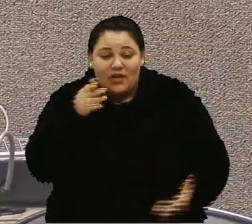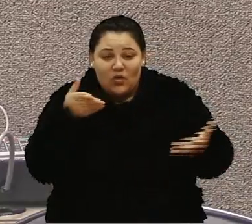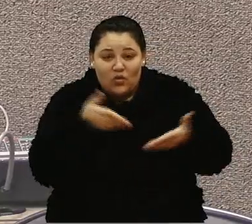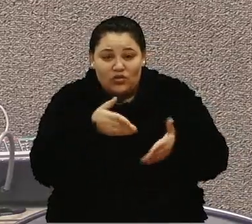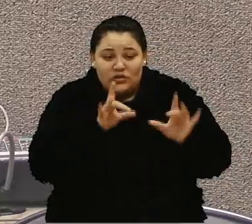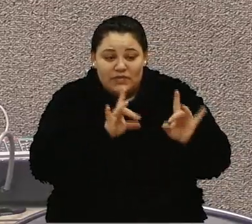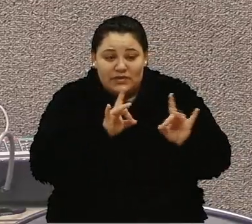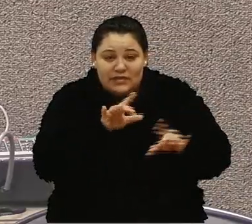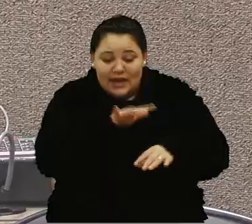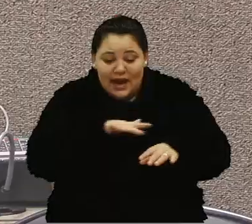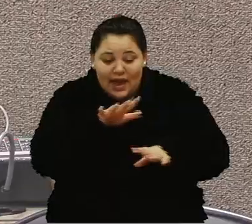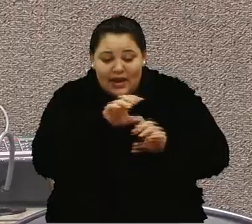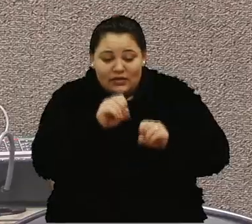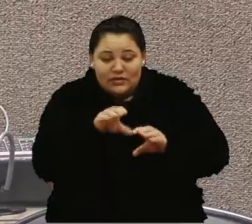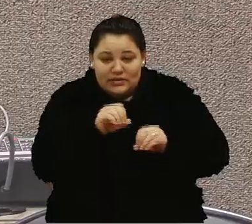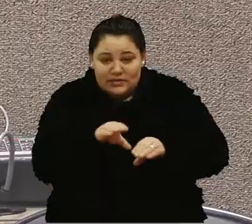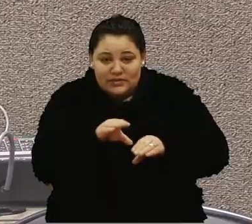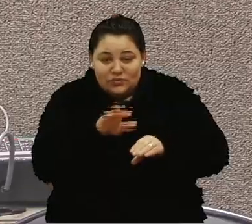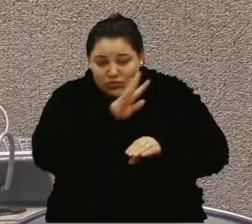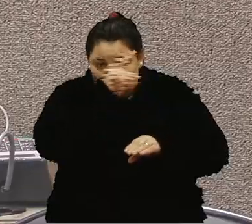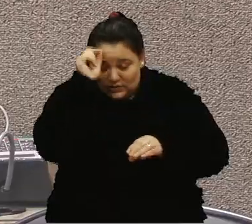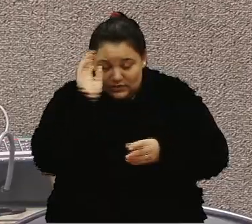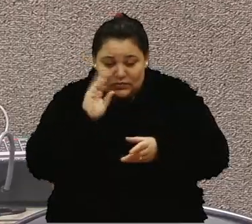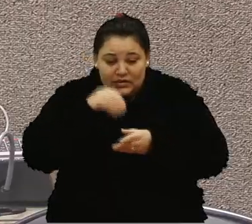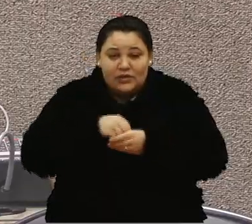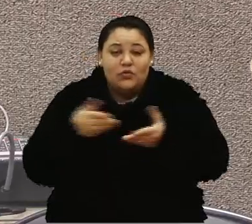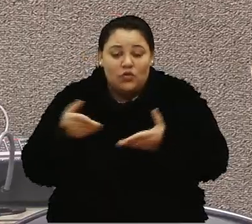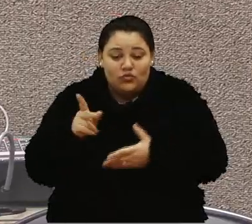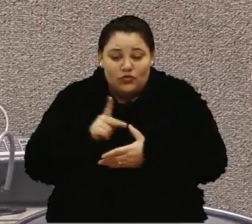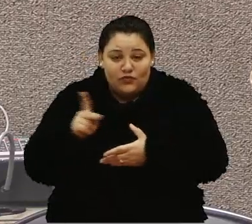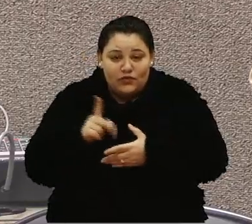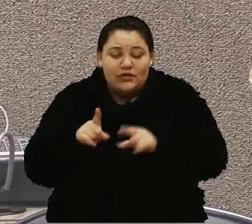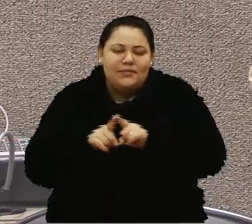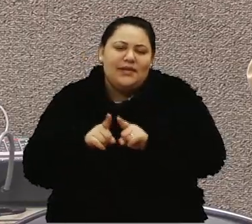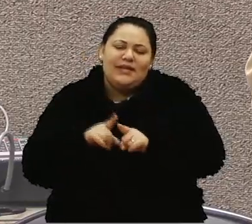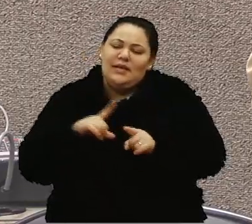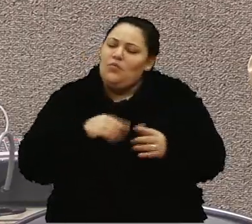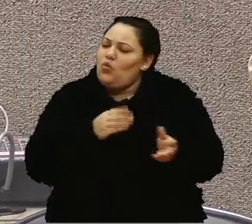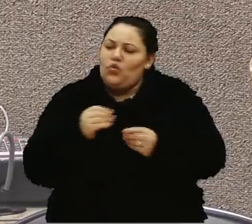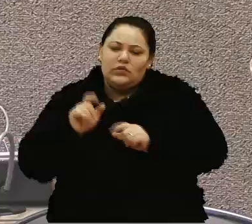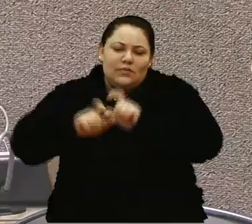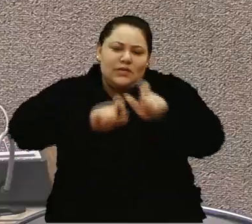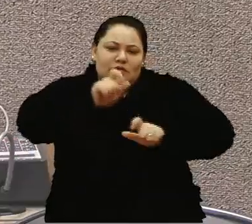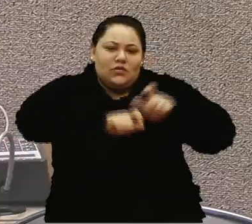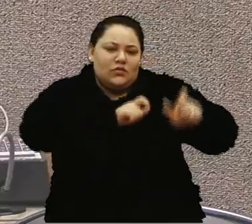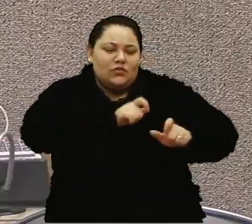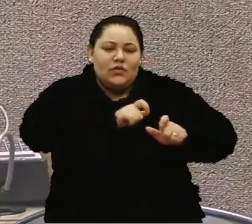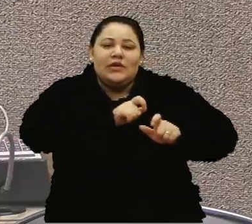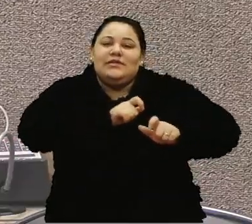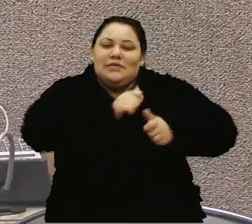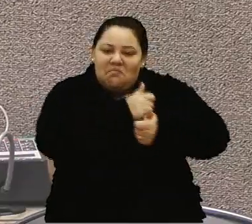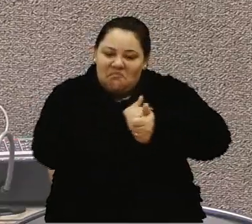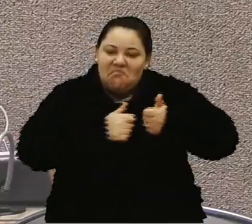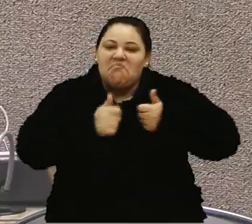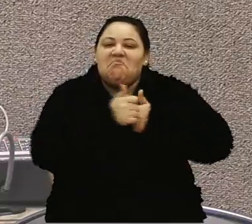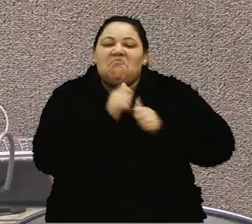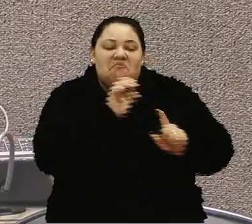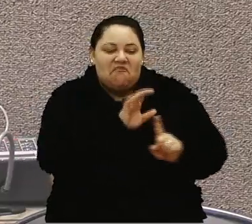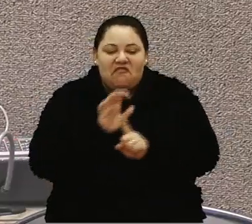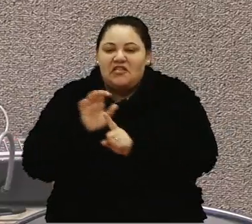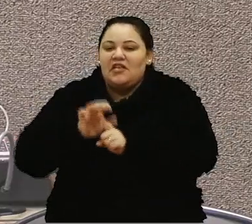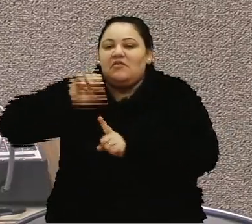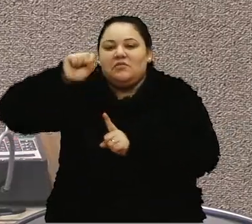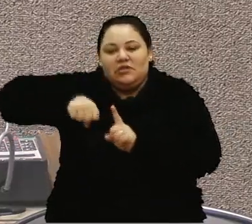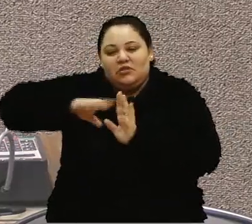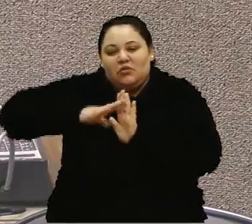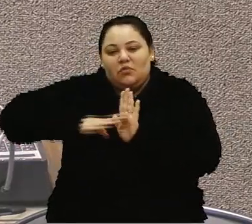na área da educação especial do município, que hoje é professor. Então, tem muitos protagonistas desse Primeira Infância Melhor de Caxias